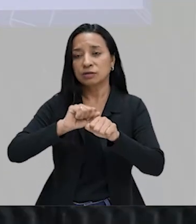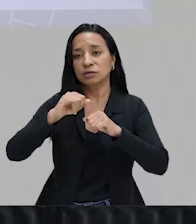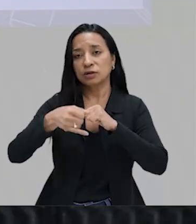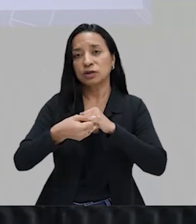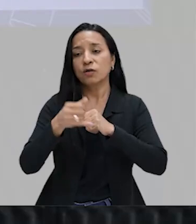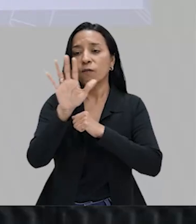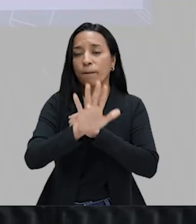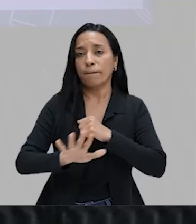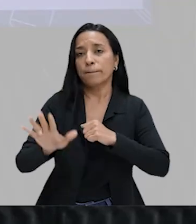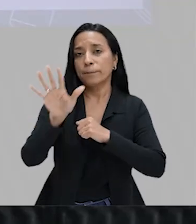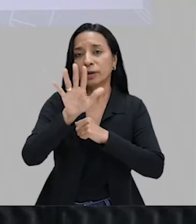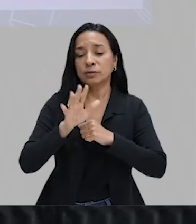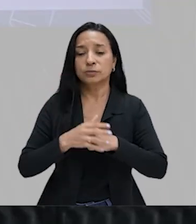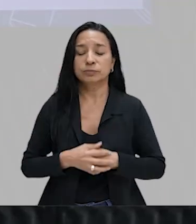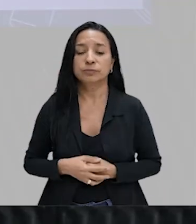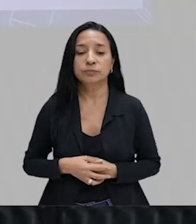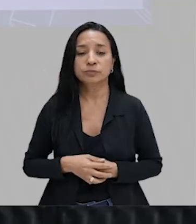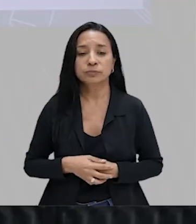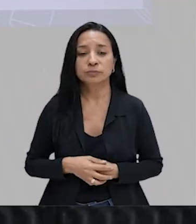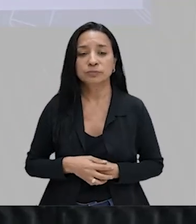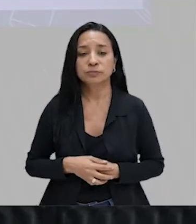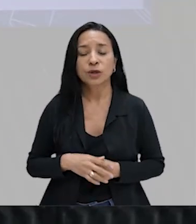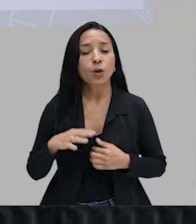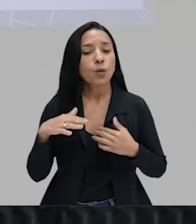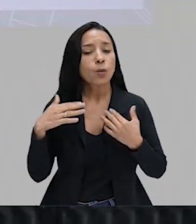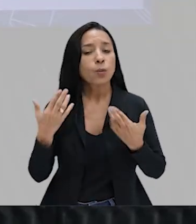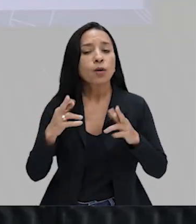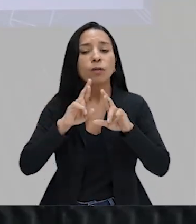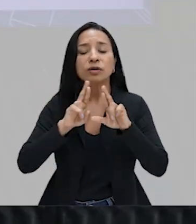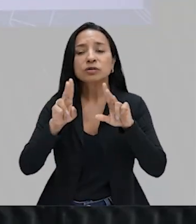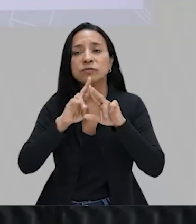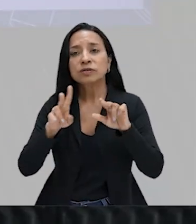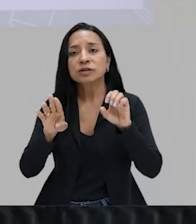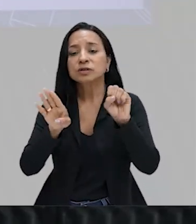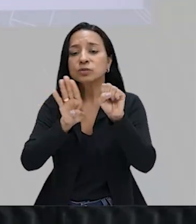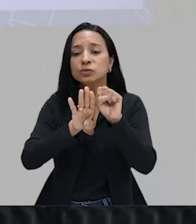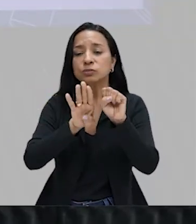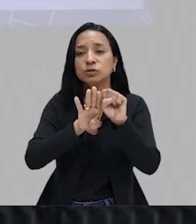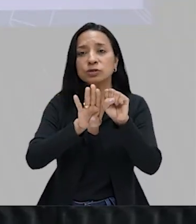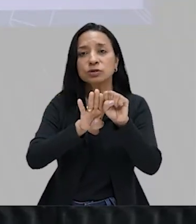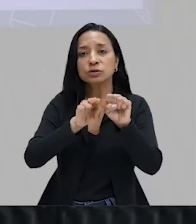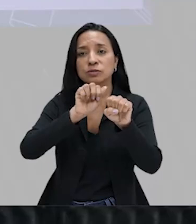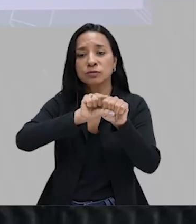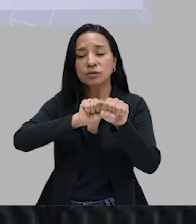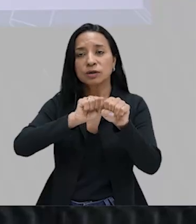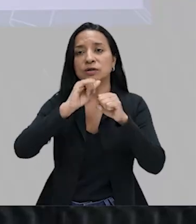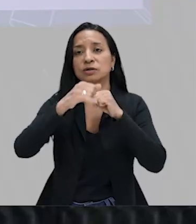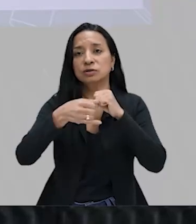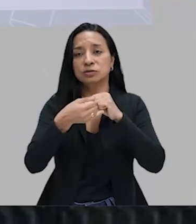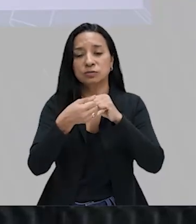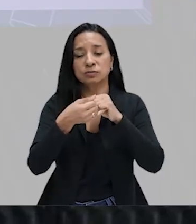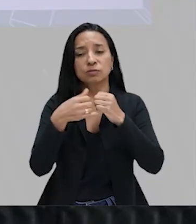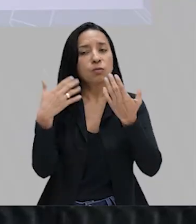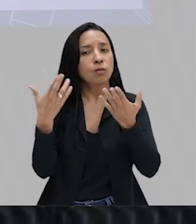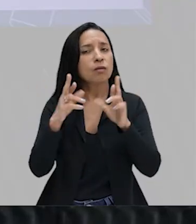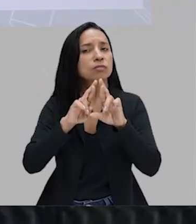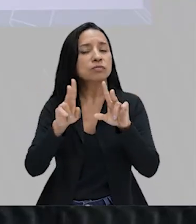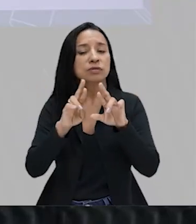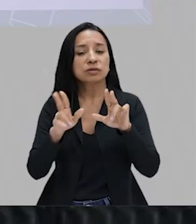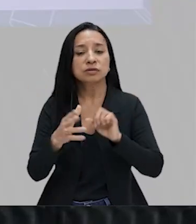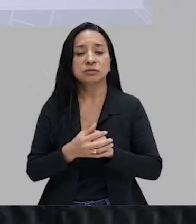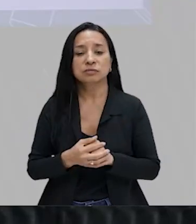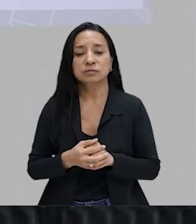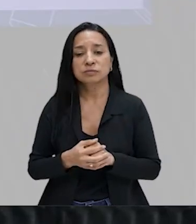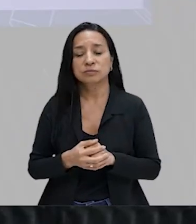certo? Qual é a diferença entre o substantivo e o adjetivo? O substantivo e